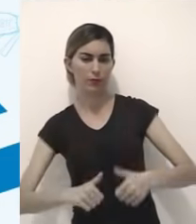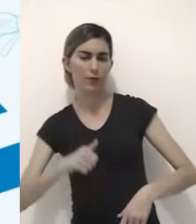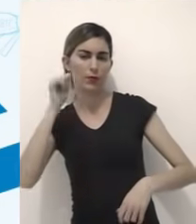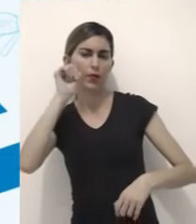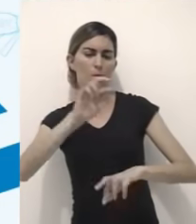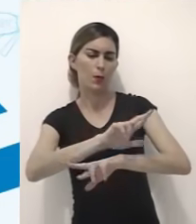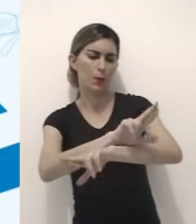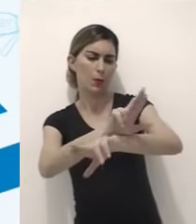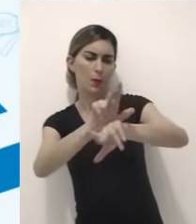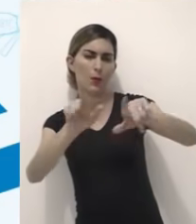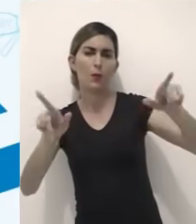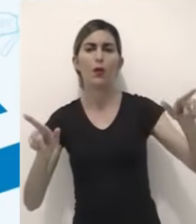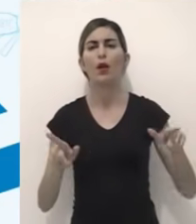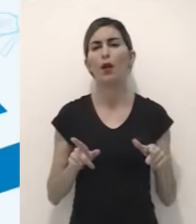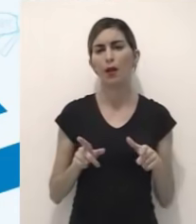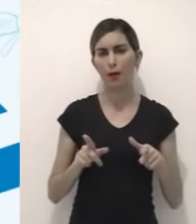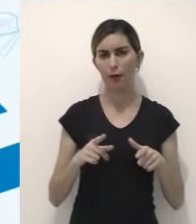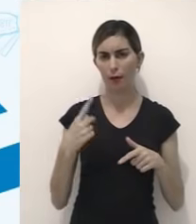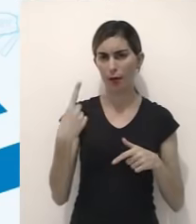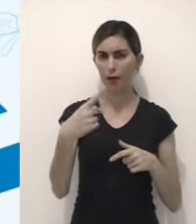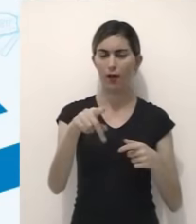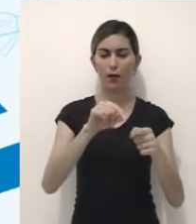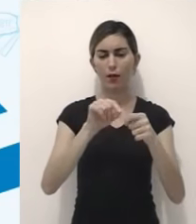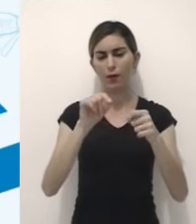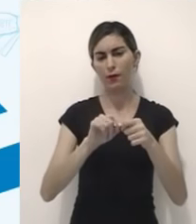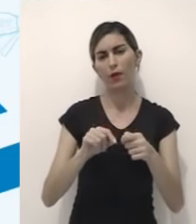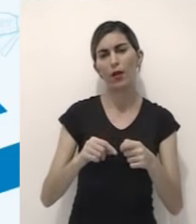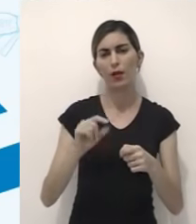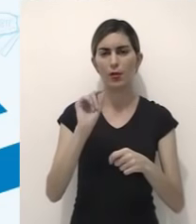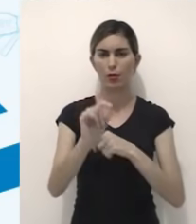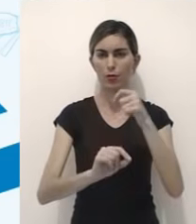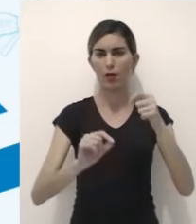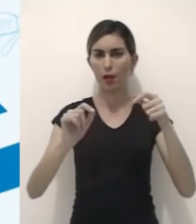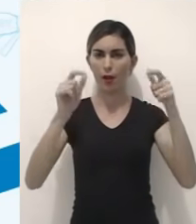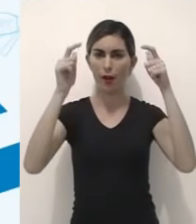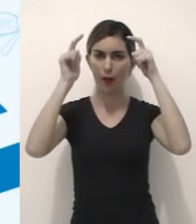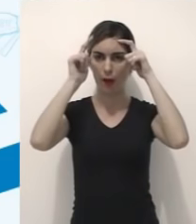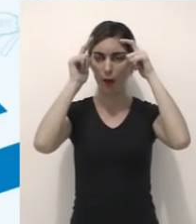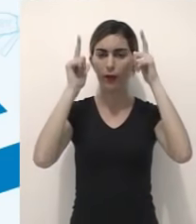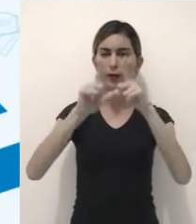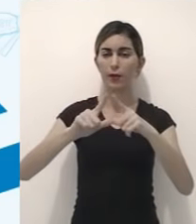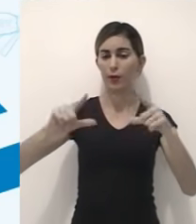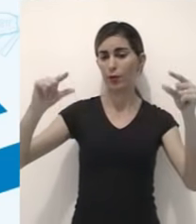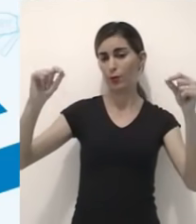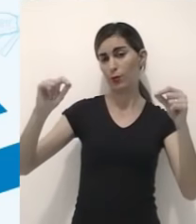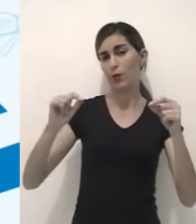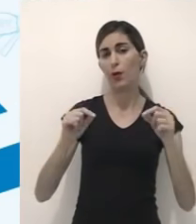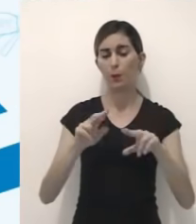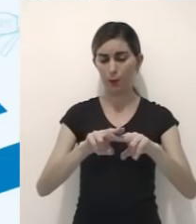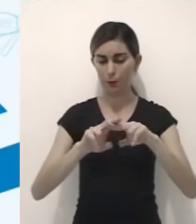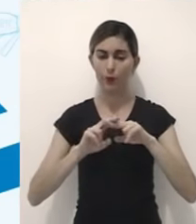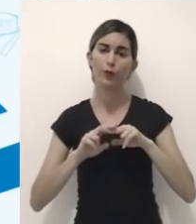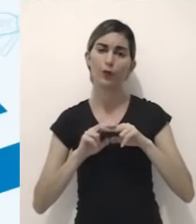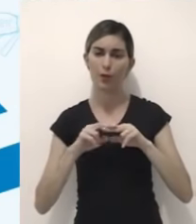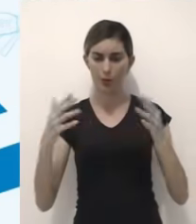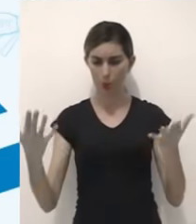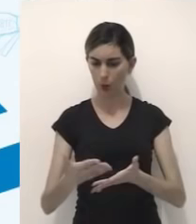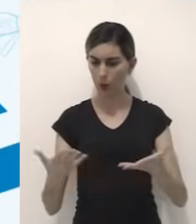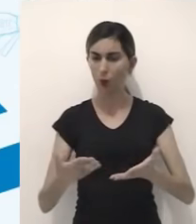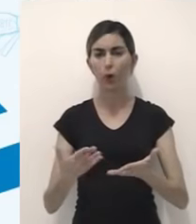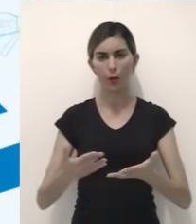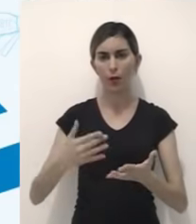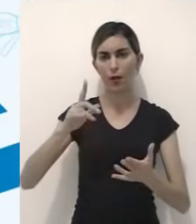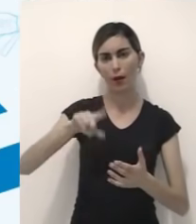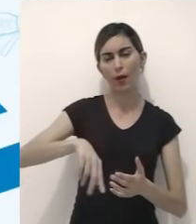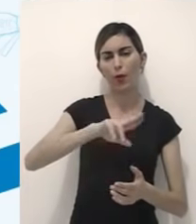entre as várias coisas que ela faz, ela é considerada a rainha da lua. Então, por isso que essa